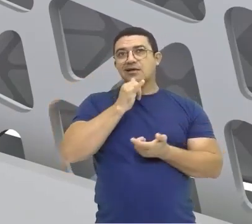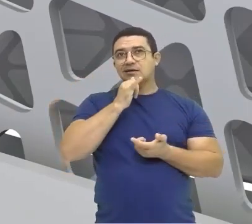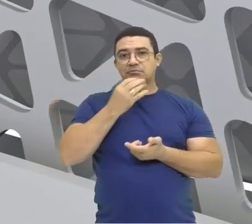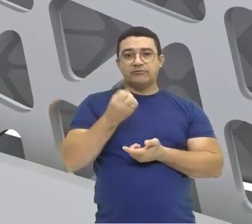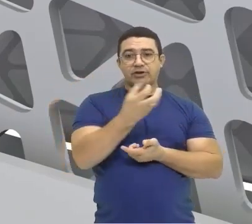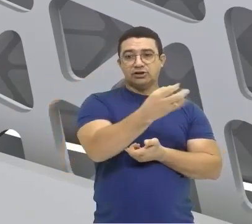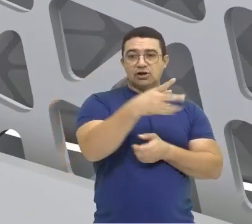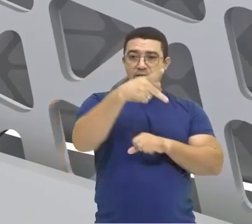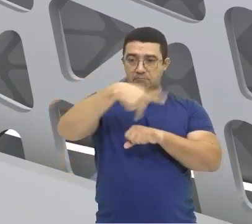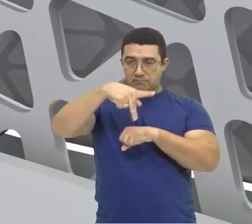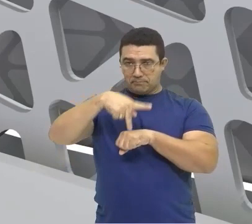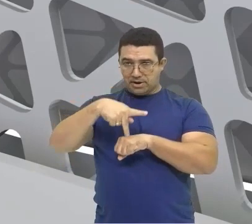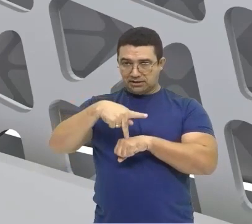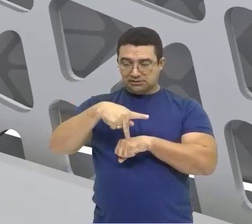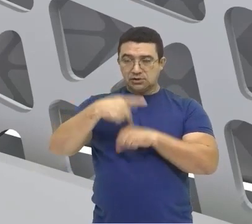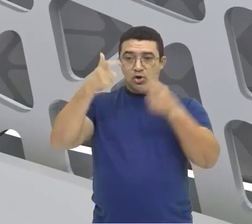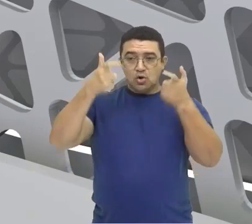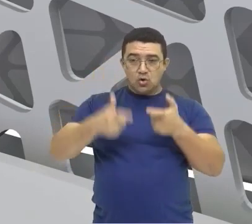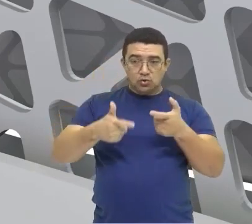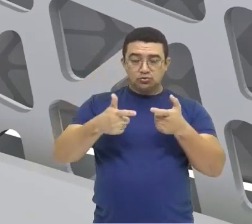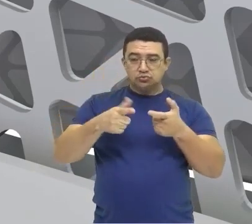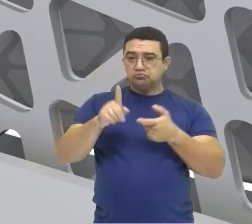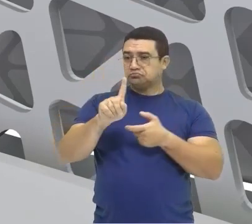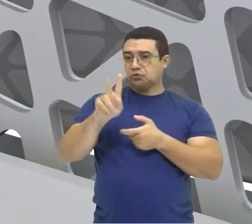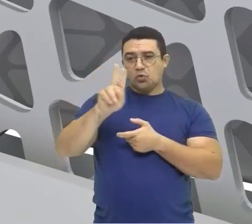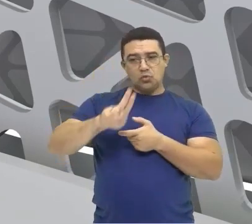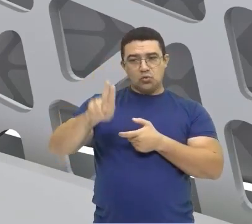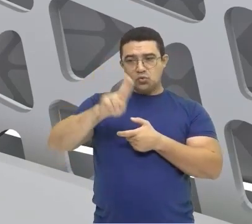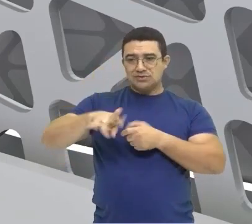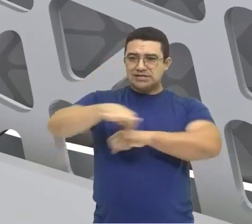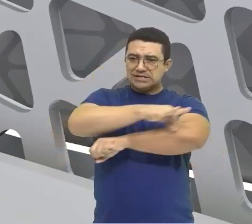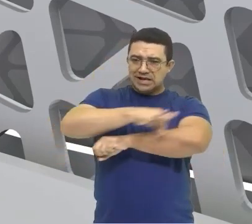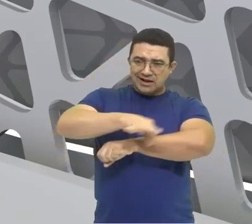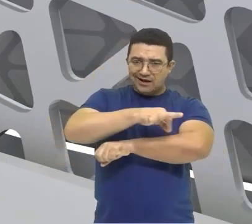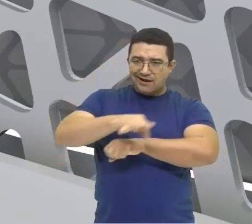exemplo, para um país onde não utiliza a escala Celsius,